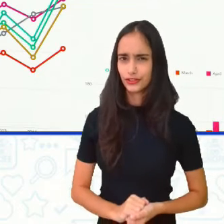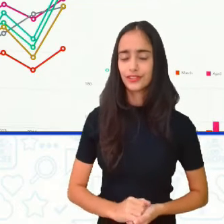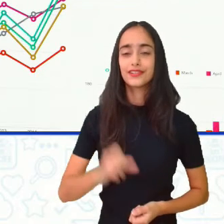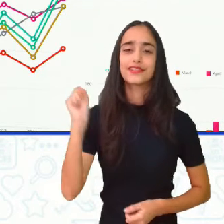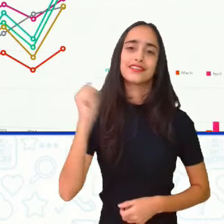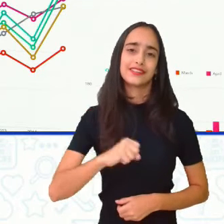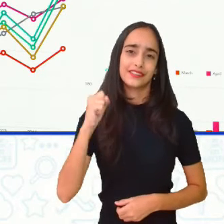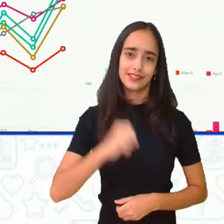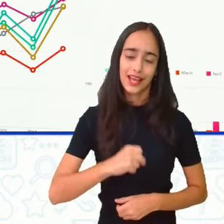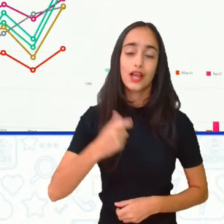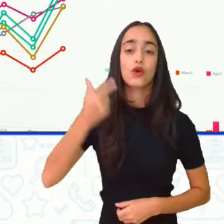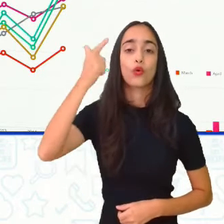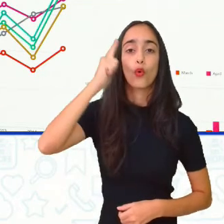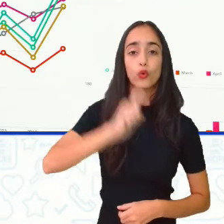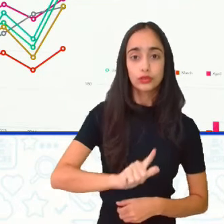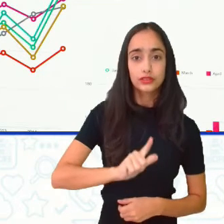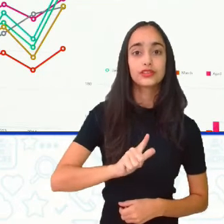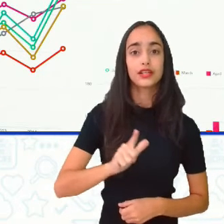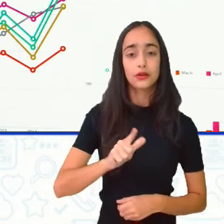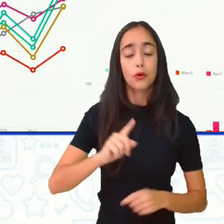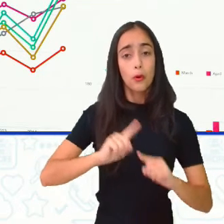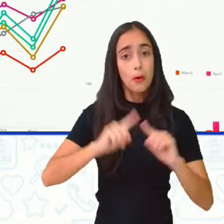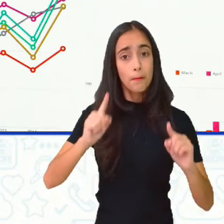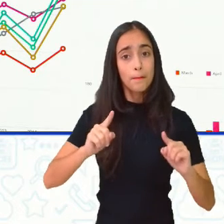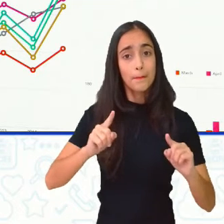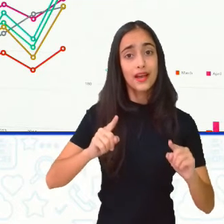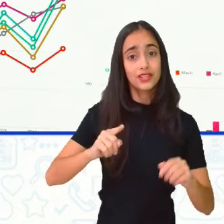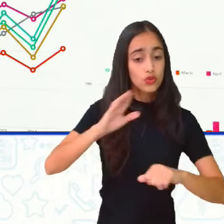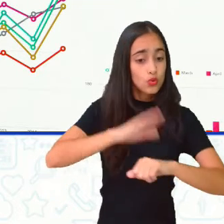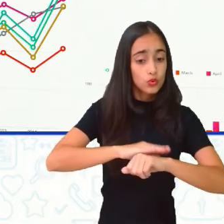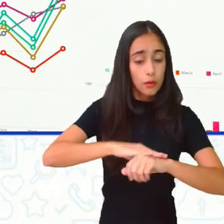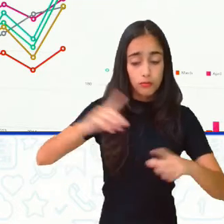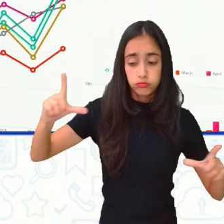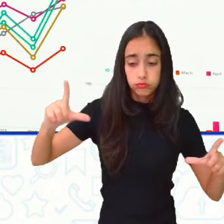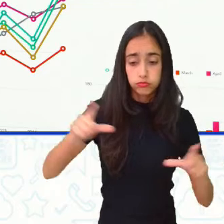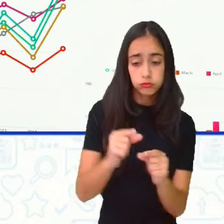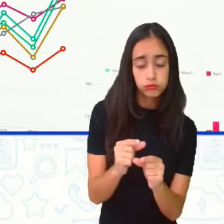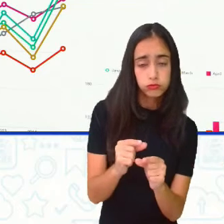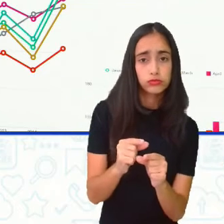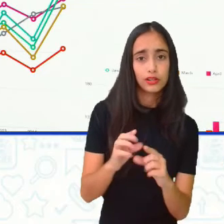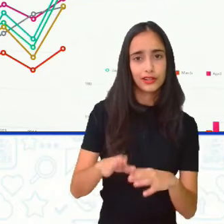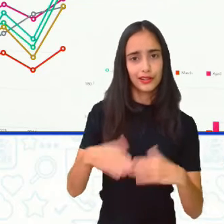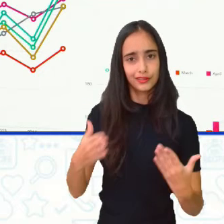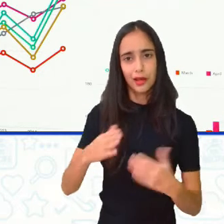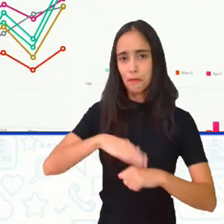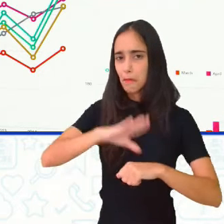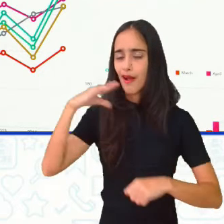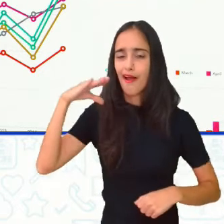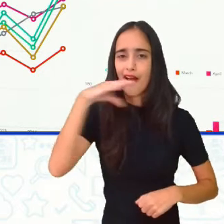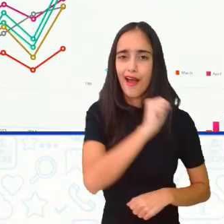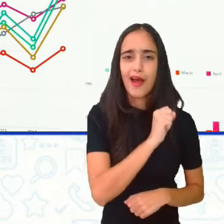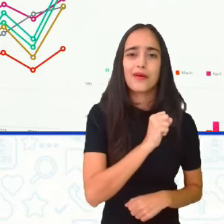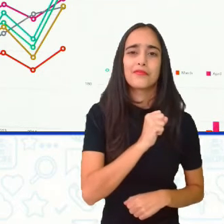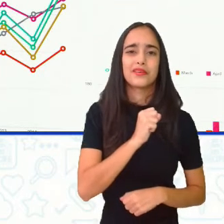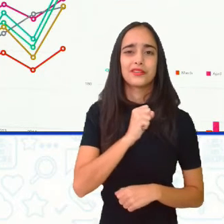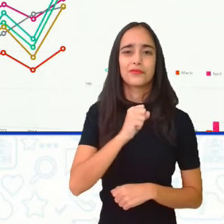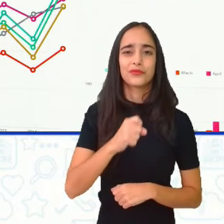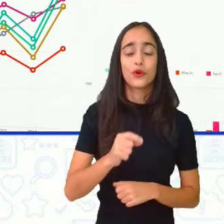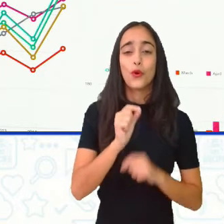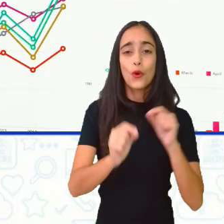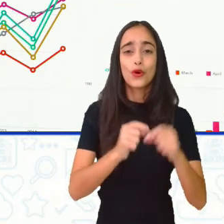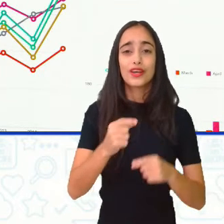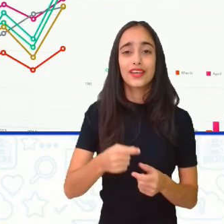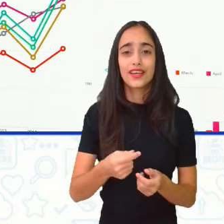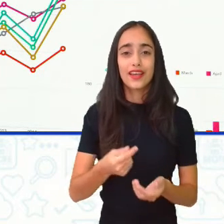tempo em que eu diminuo meu tempo de leitura. Então, aqui eu consigo acessar mais rapidamente aquilo que foi dito em um texto muito maior, muito